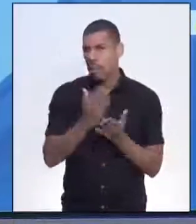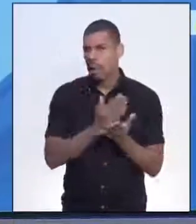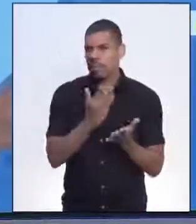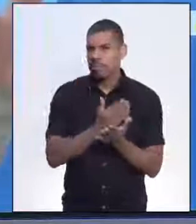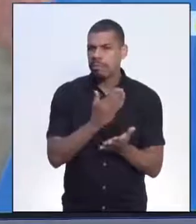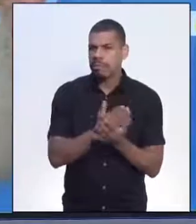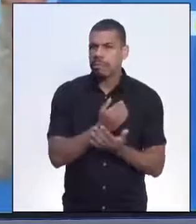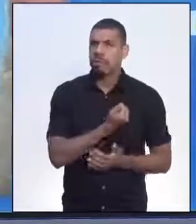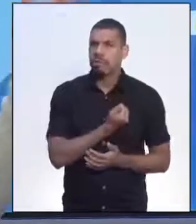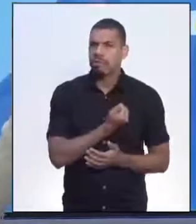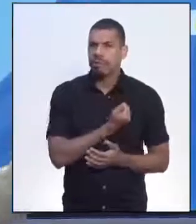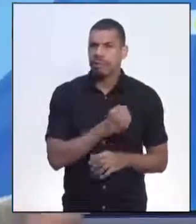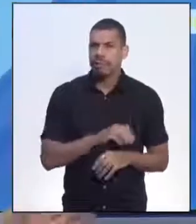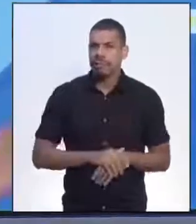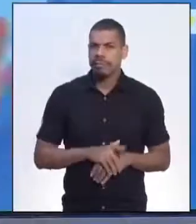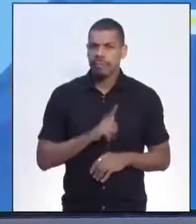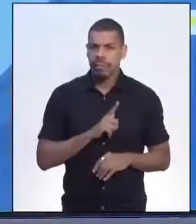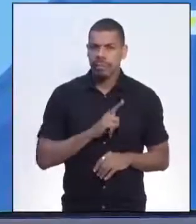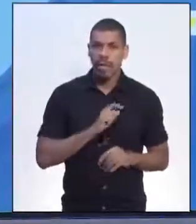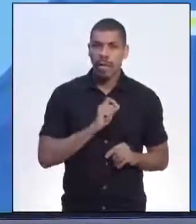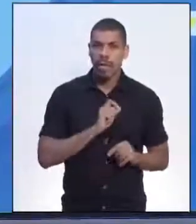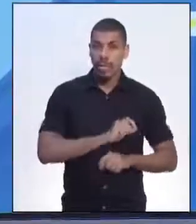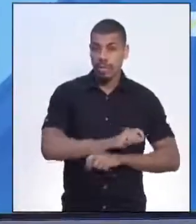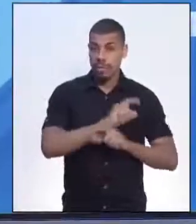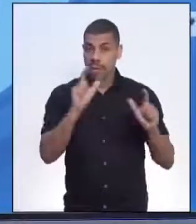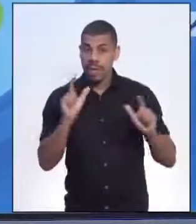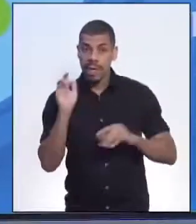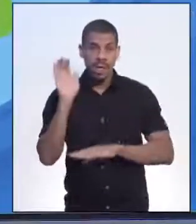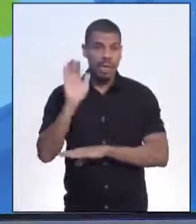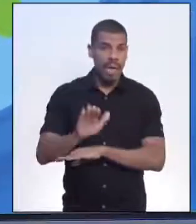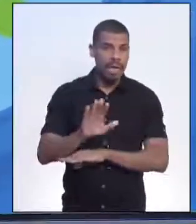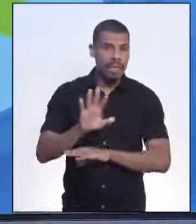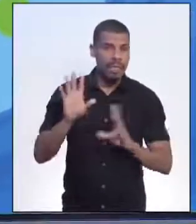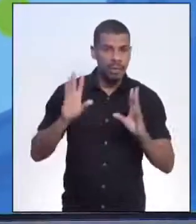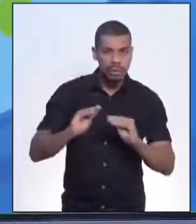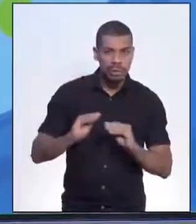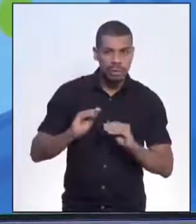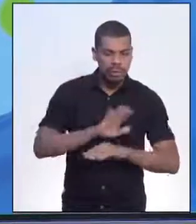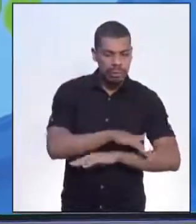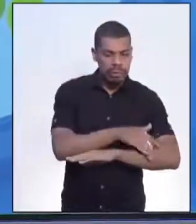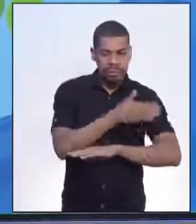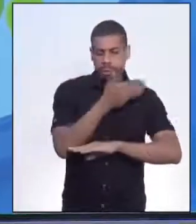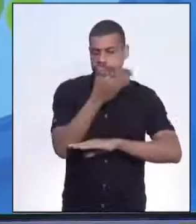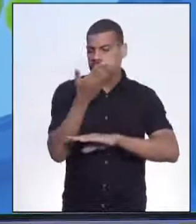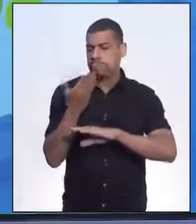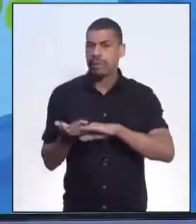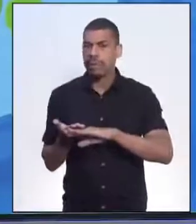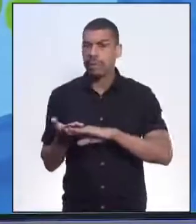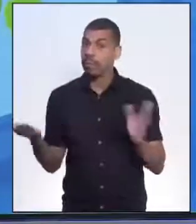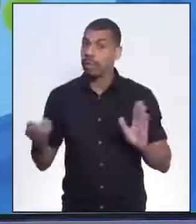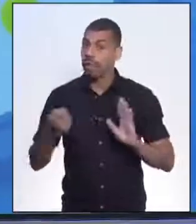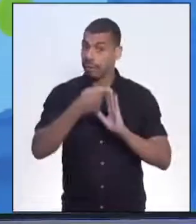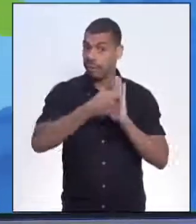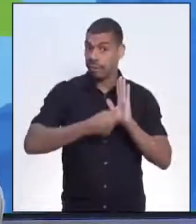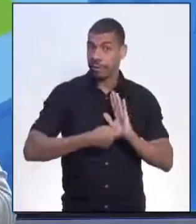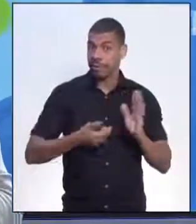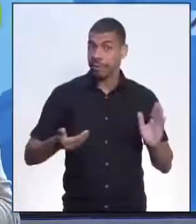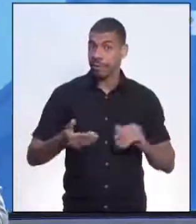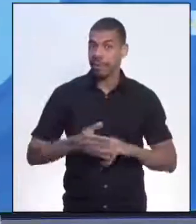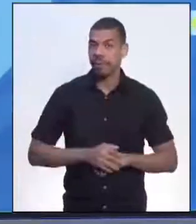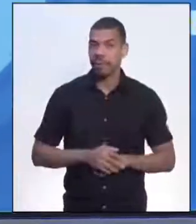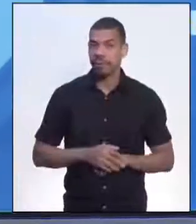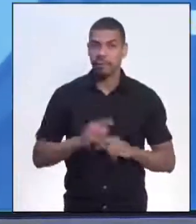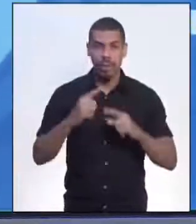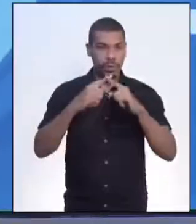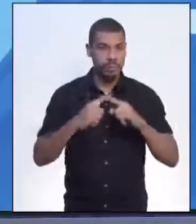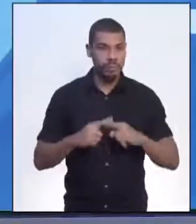caderno do aluno, que era o que você fazia de manhã, à tarde e à noite, para você chegar neste momento dessa redação, tá? Então, olha o